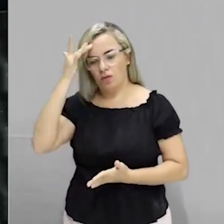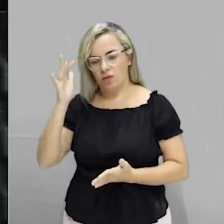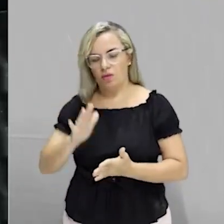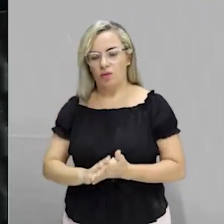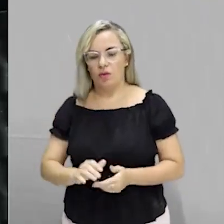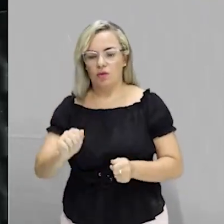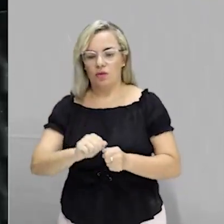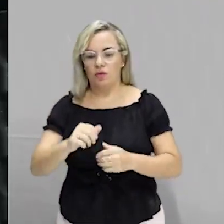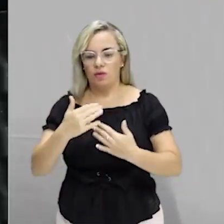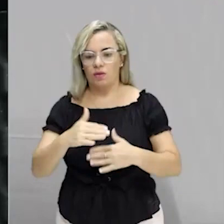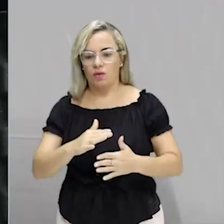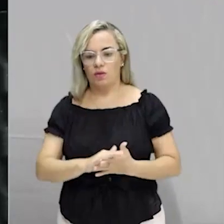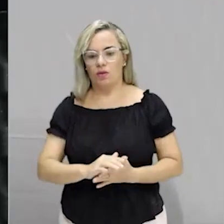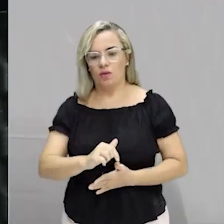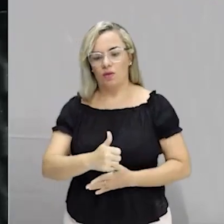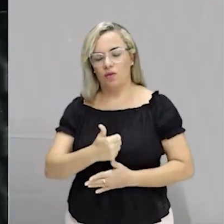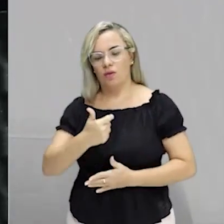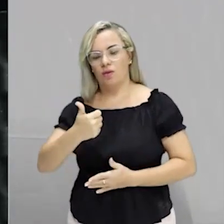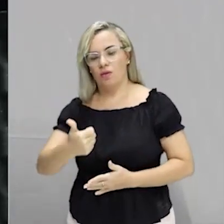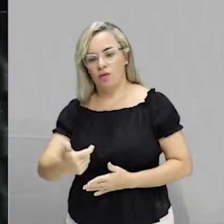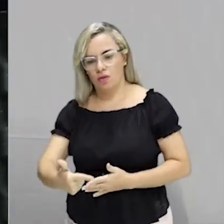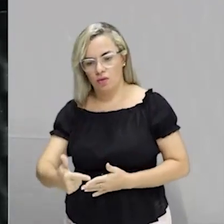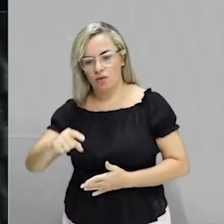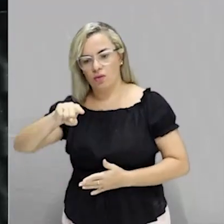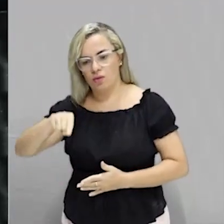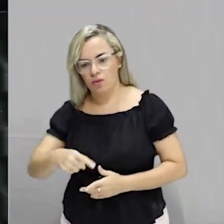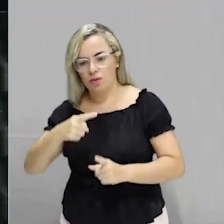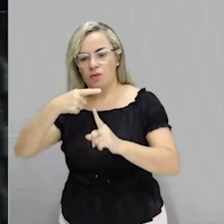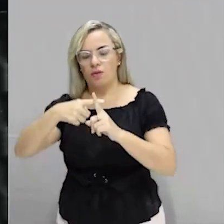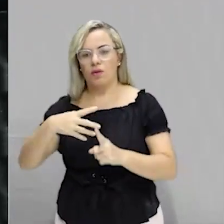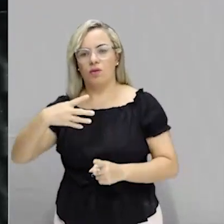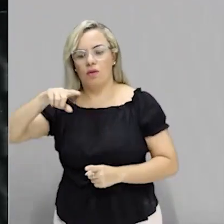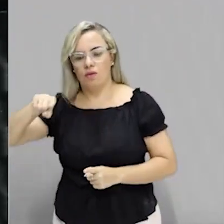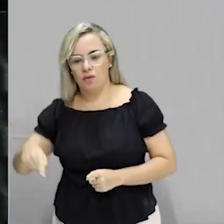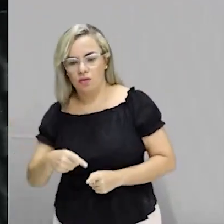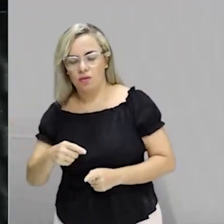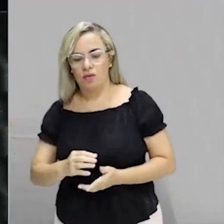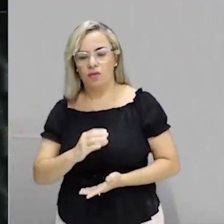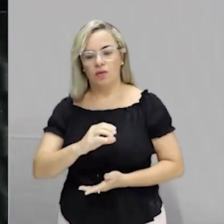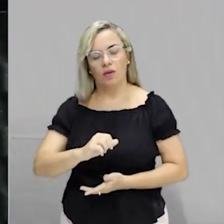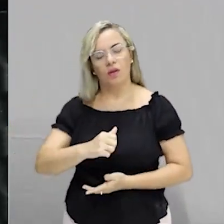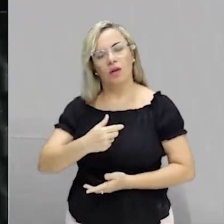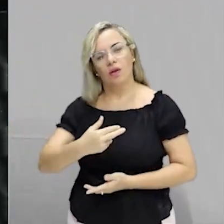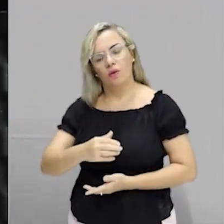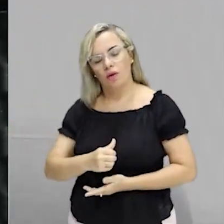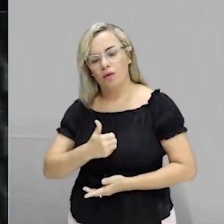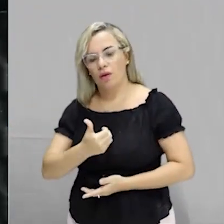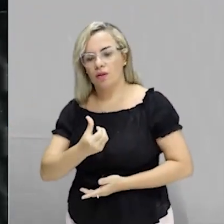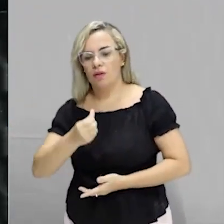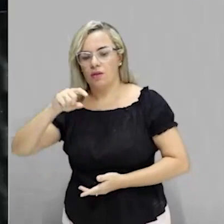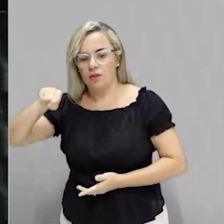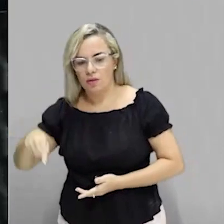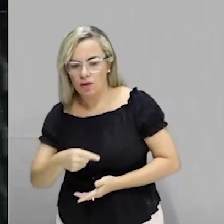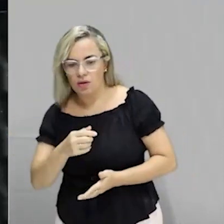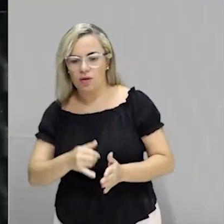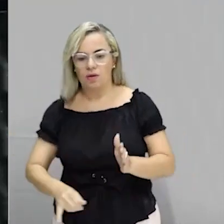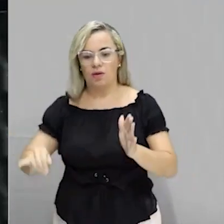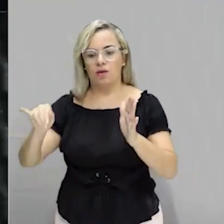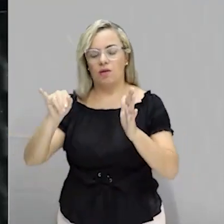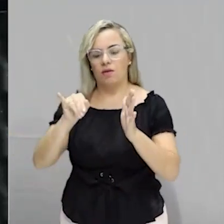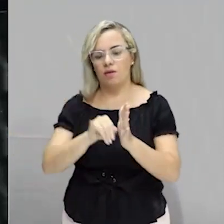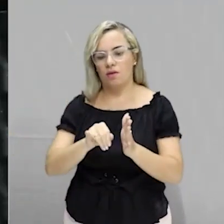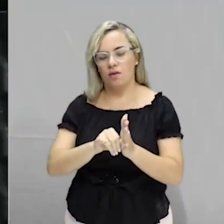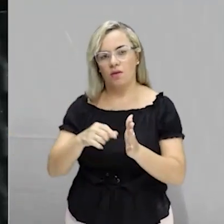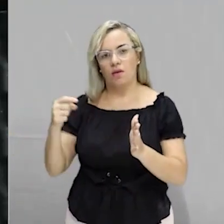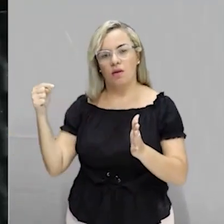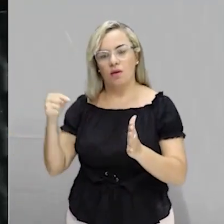12.000 mais 4.000 corresponde a 16.000, certinho? Então, para que eu identifique agora, né, porque